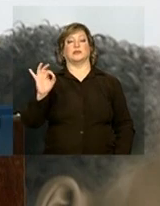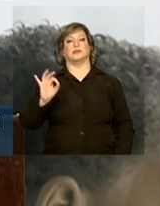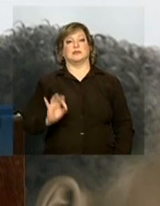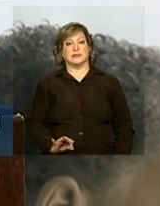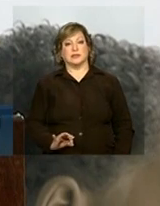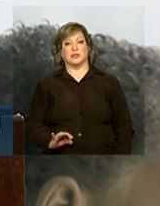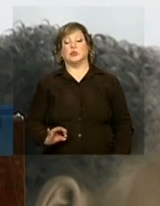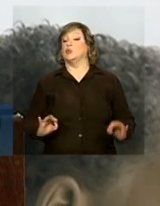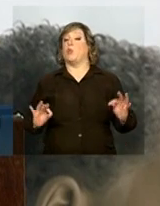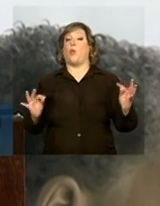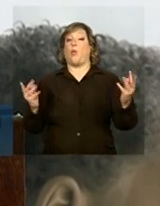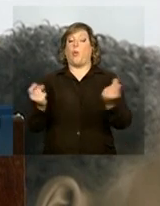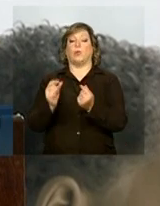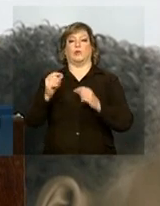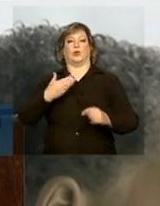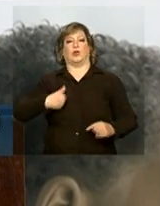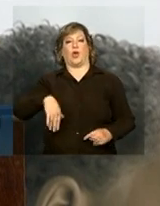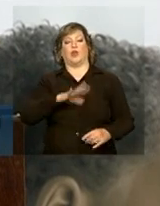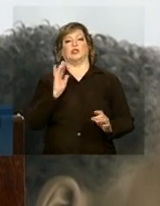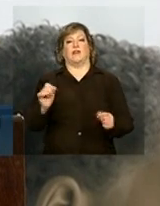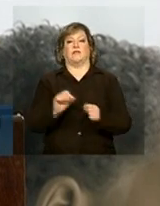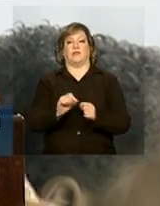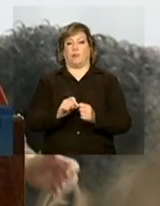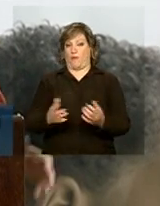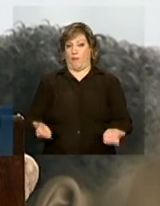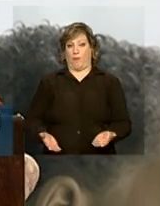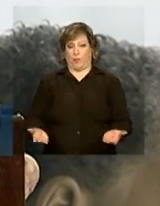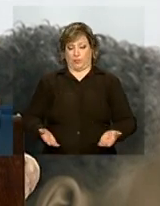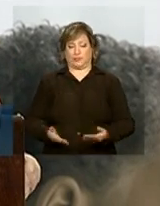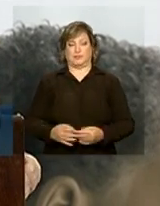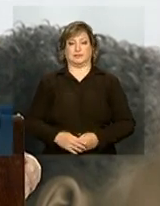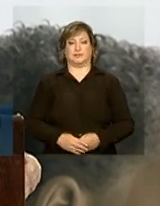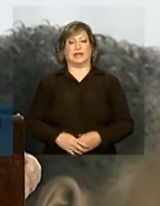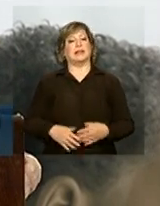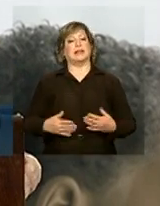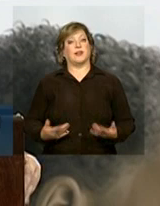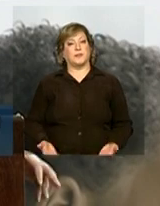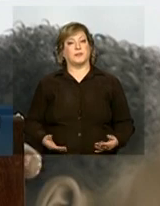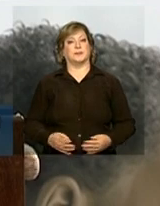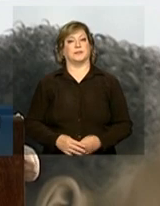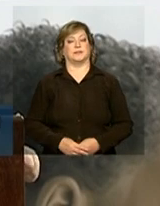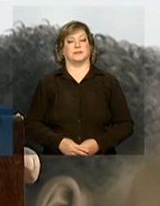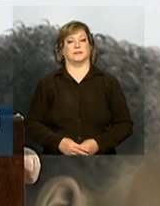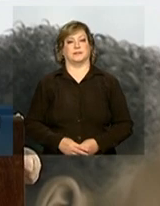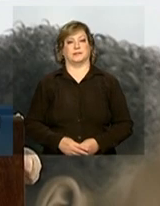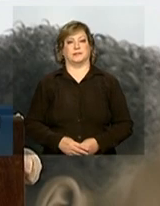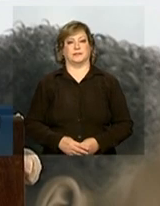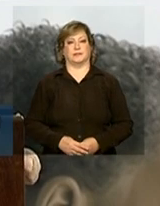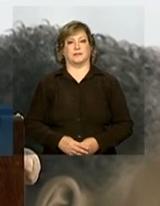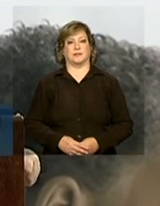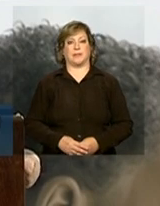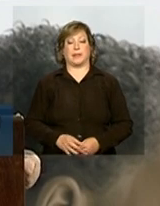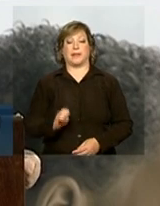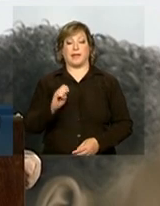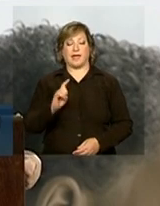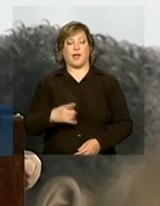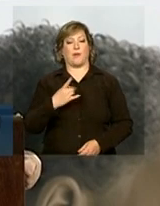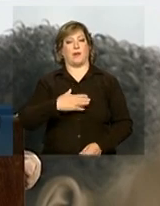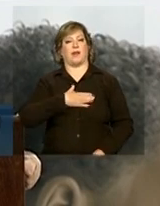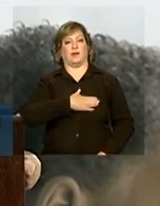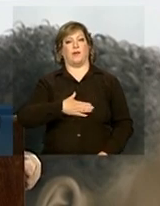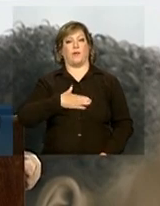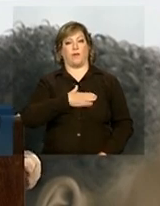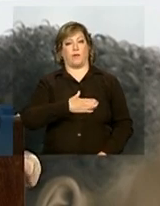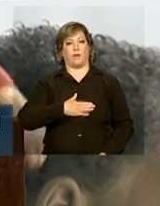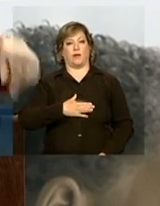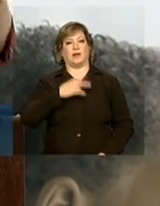67% de tudo que nós produzimos hoje. Então, é uma honra que o